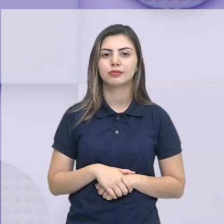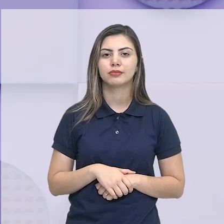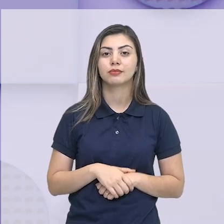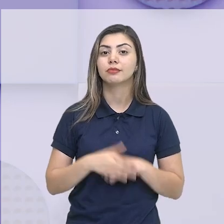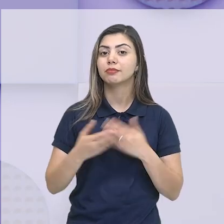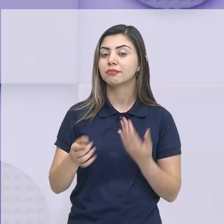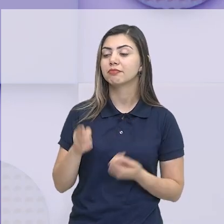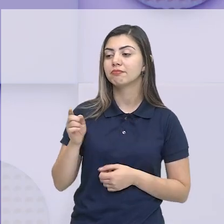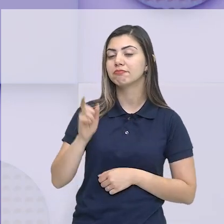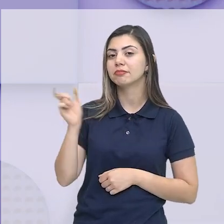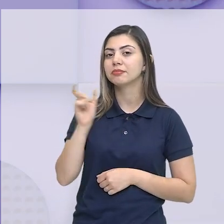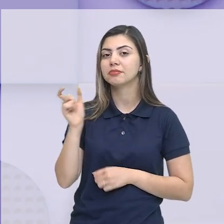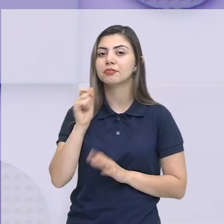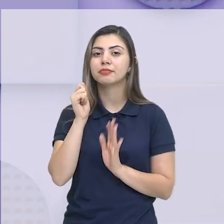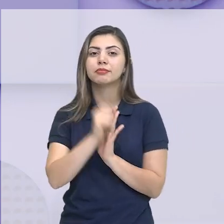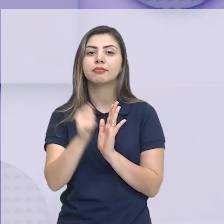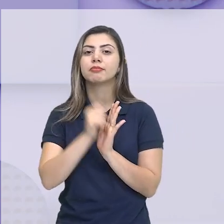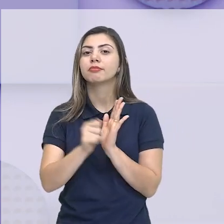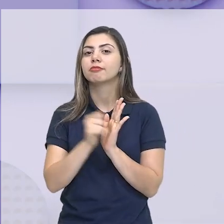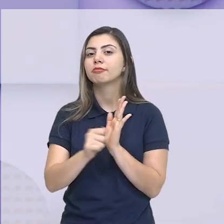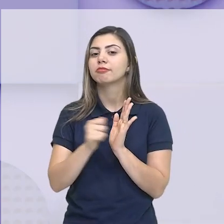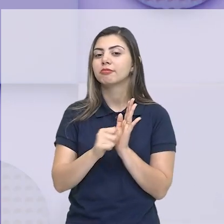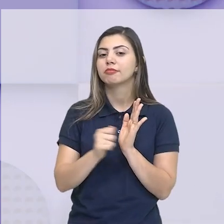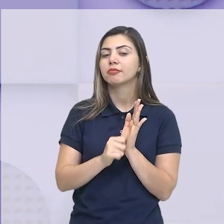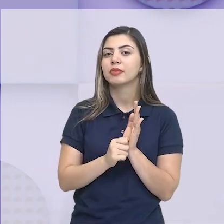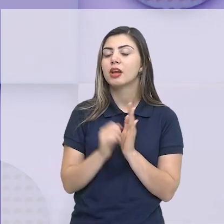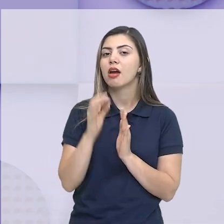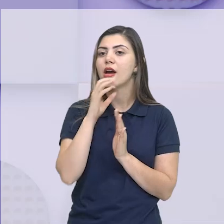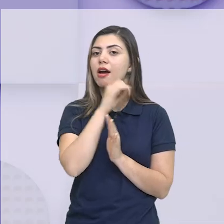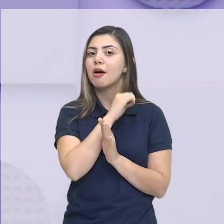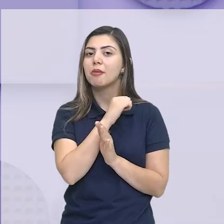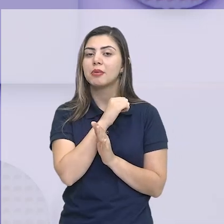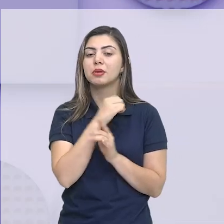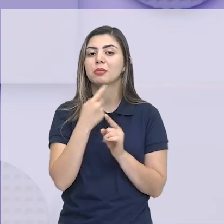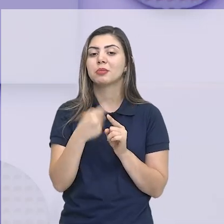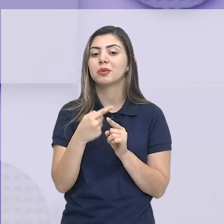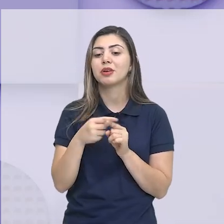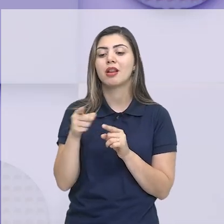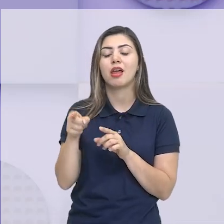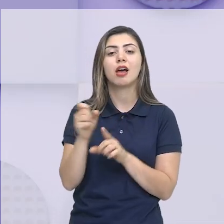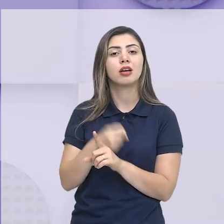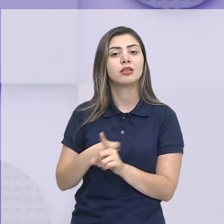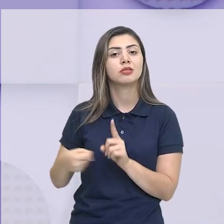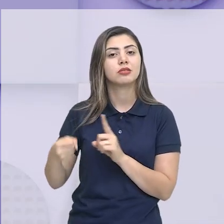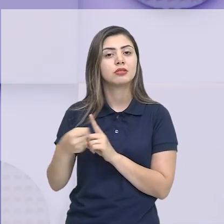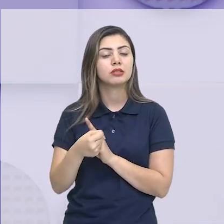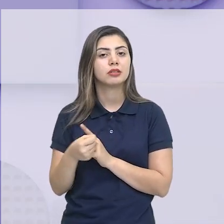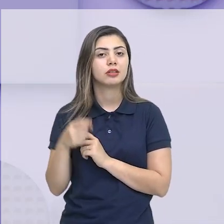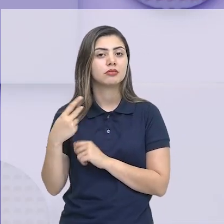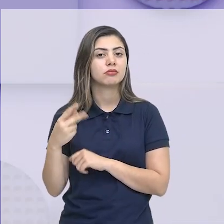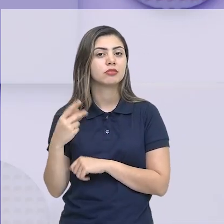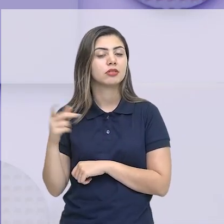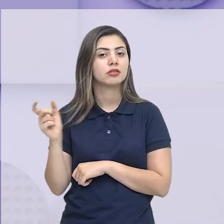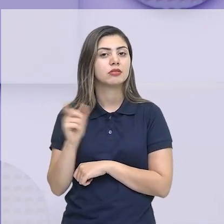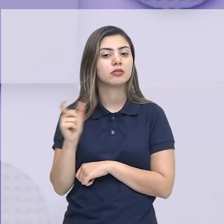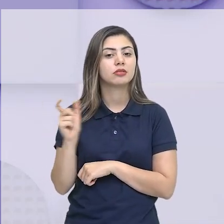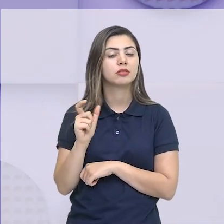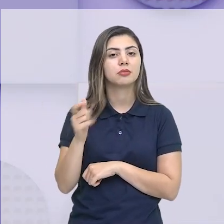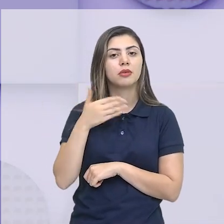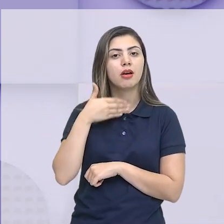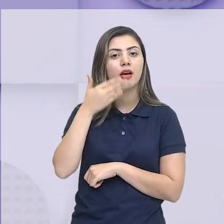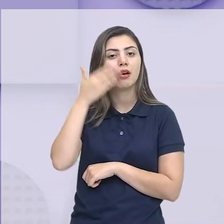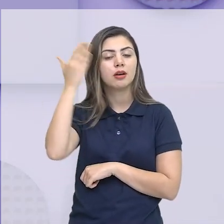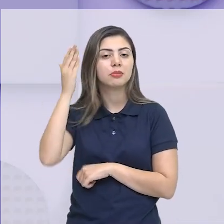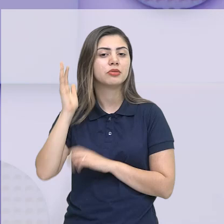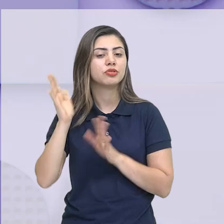Essa escrita vai acontecer de uma maneira muito mais rápida, por conta que a sociedade islâmica, a sociedade árabe,